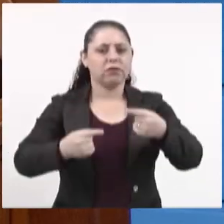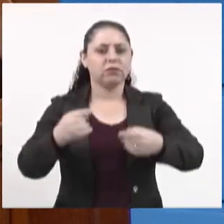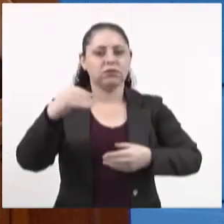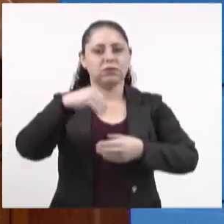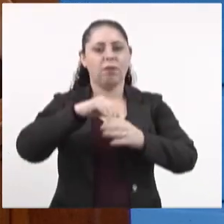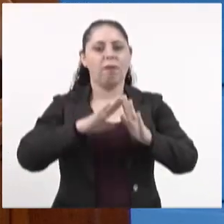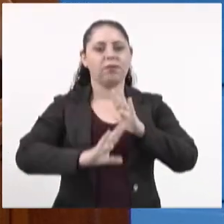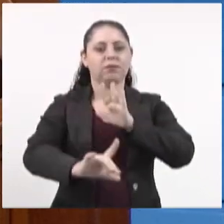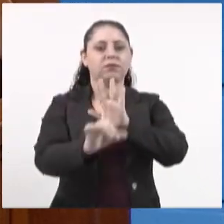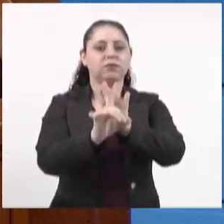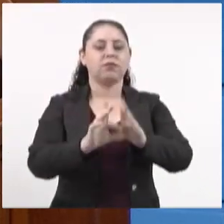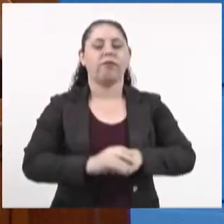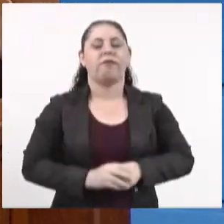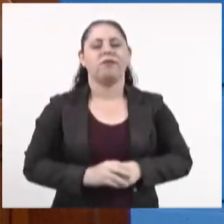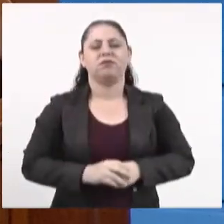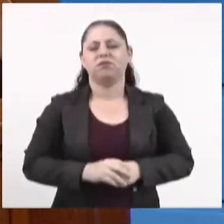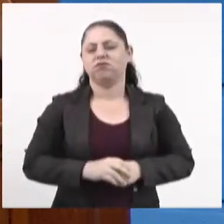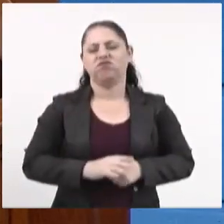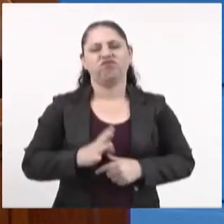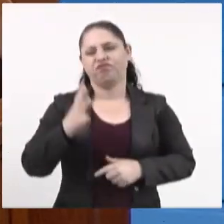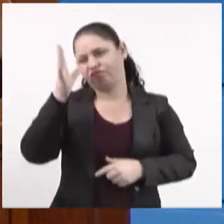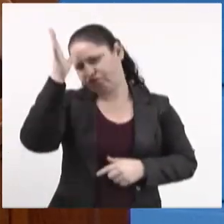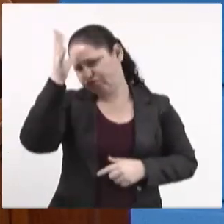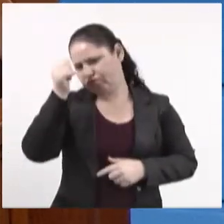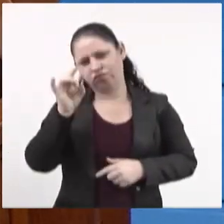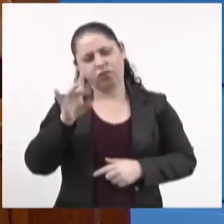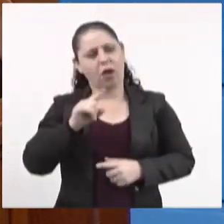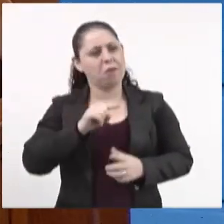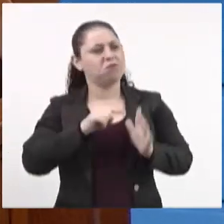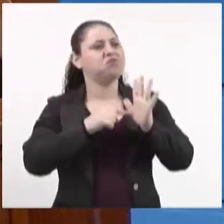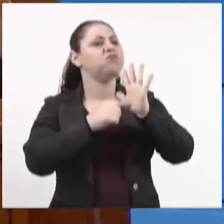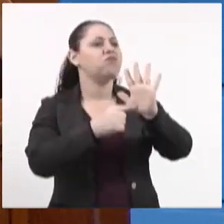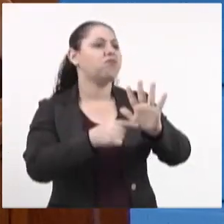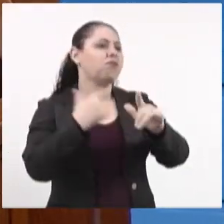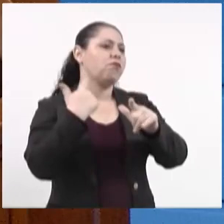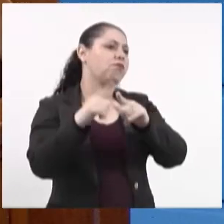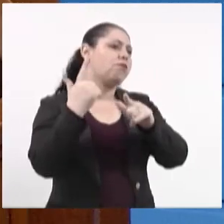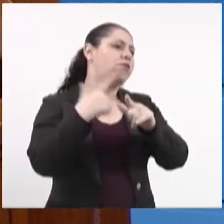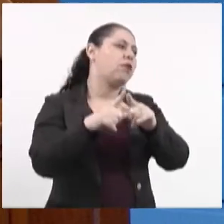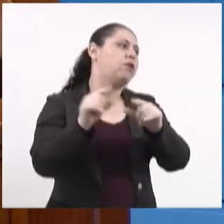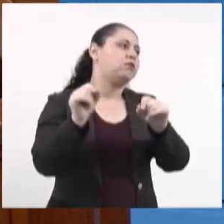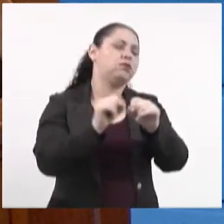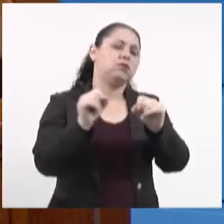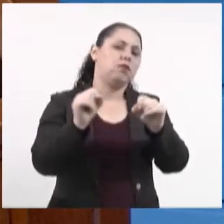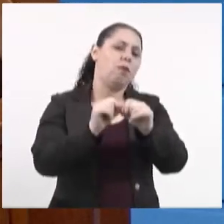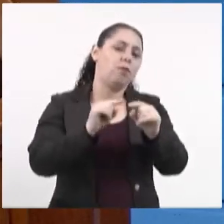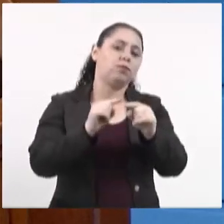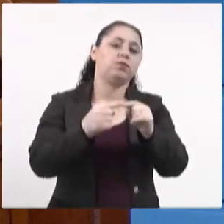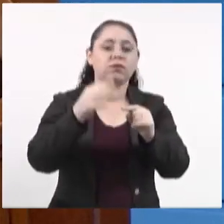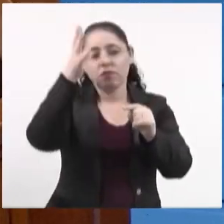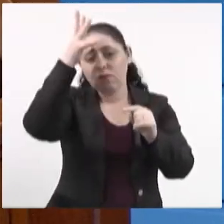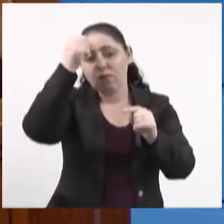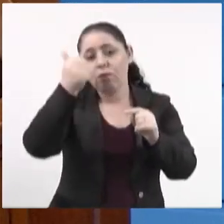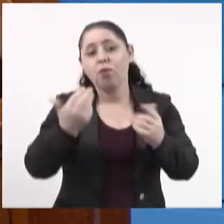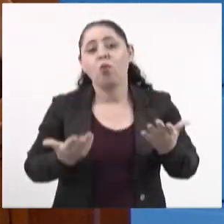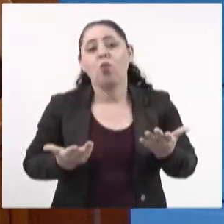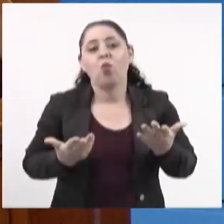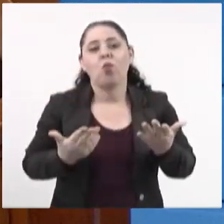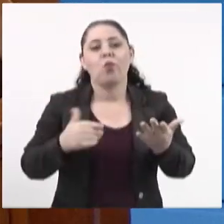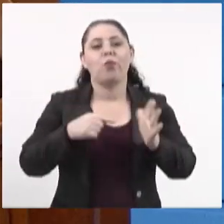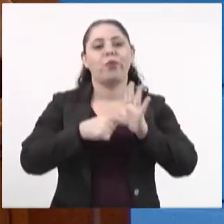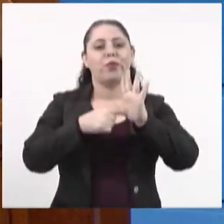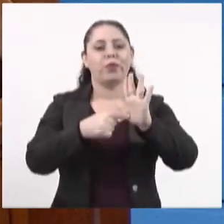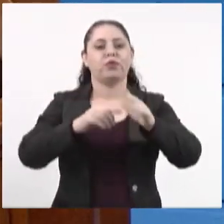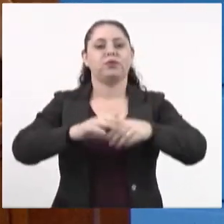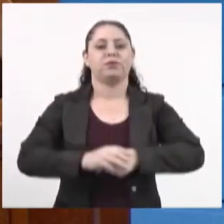aqui dentro da casa, e não adianta somente nós apontarmos os problemas e não apontarmos as